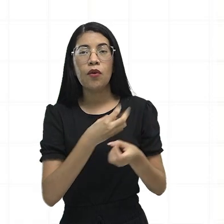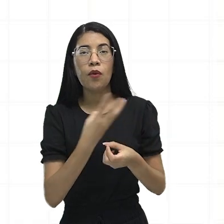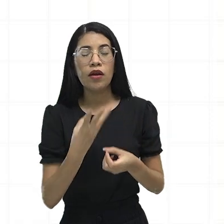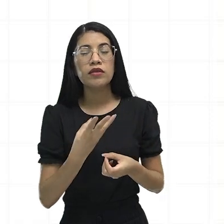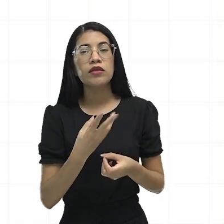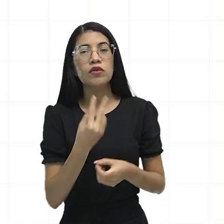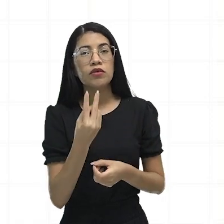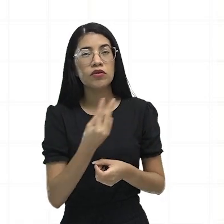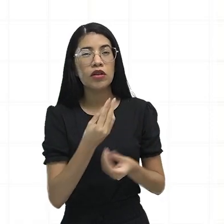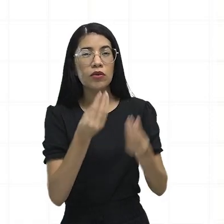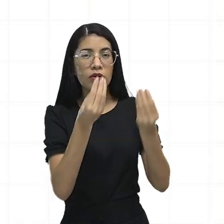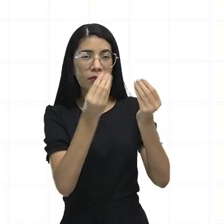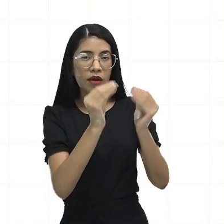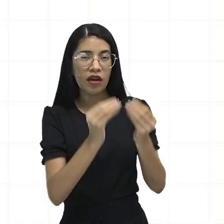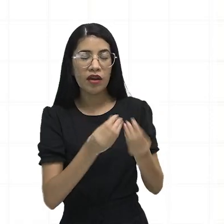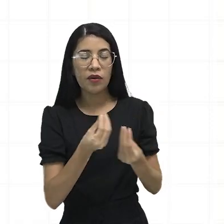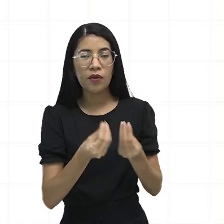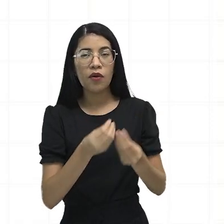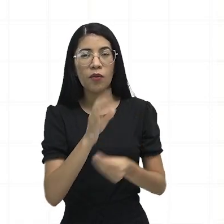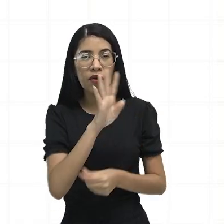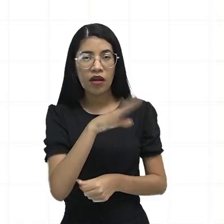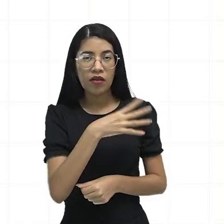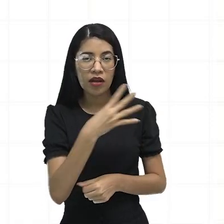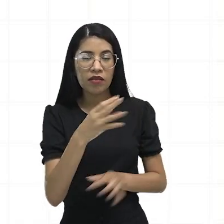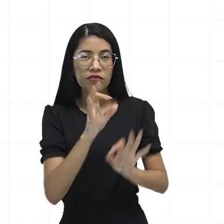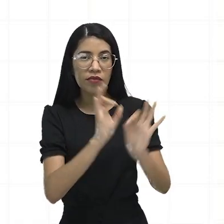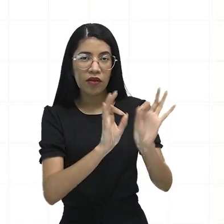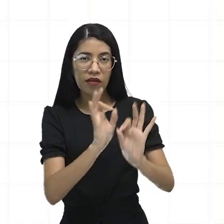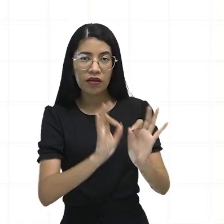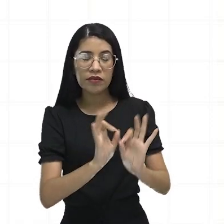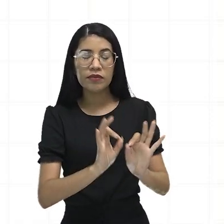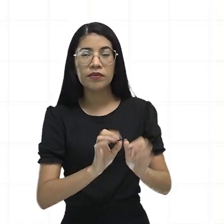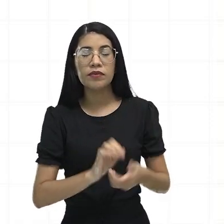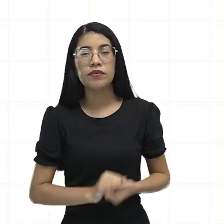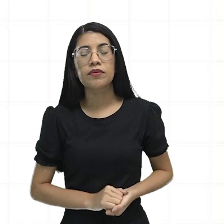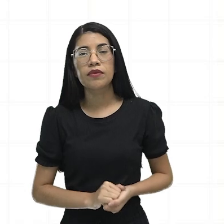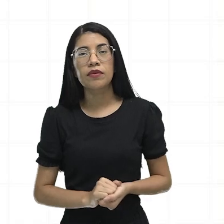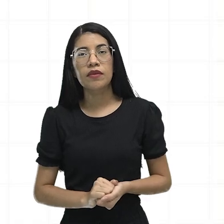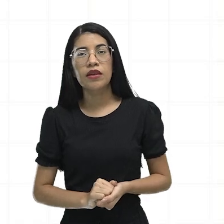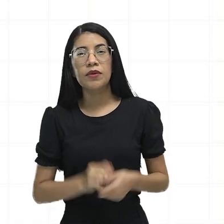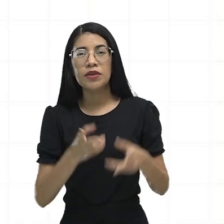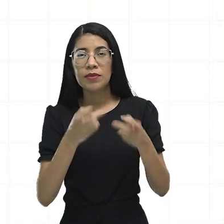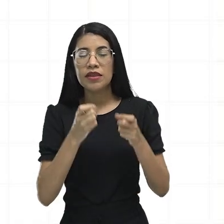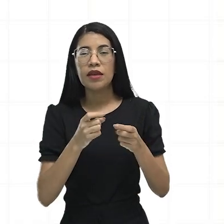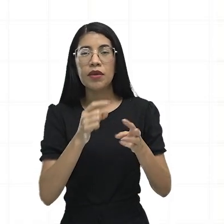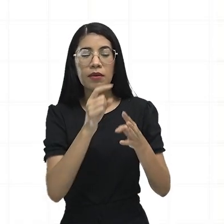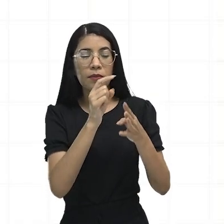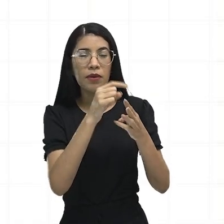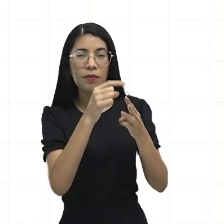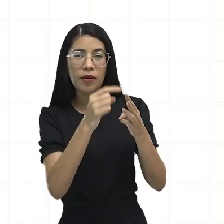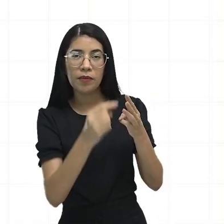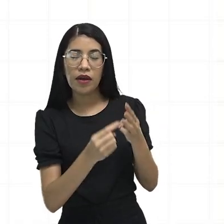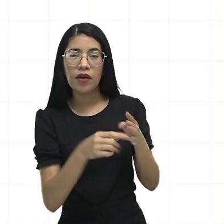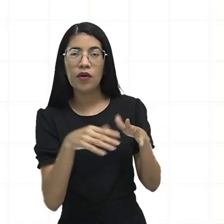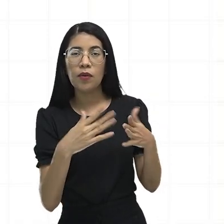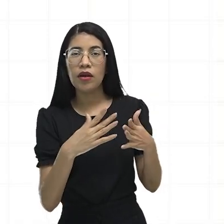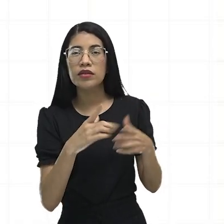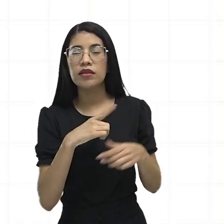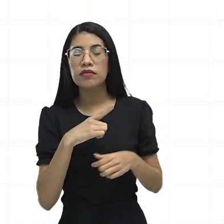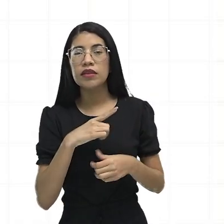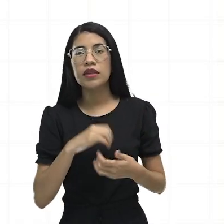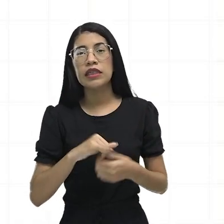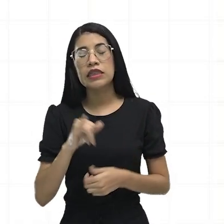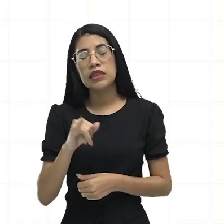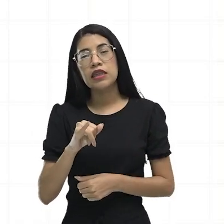e construção da tabela. Então a gente vai verificar quais são as grandezas que nós temos ali no problema, se a gente